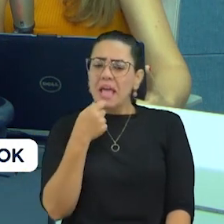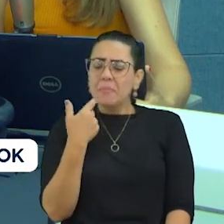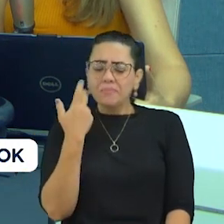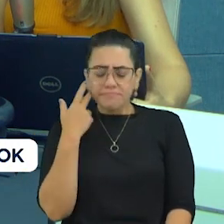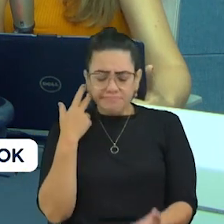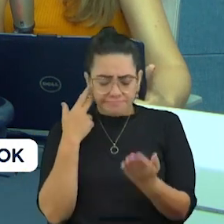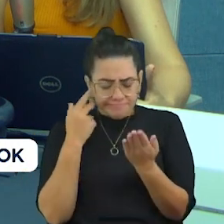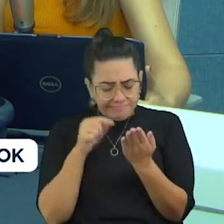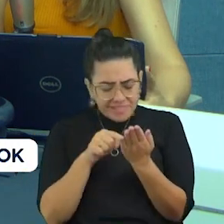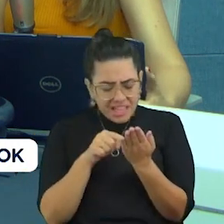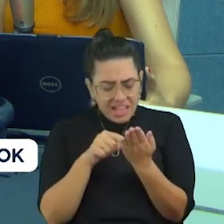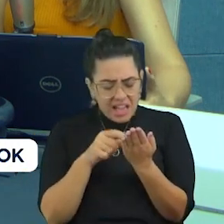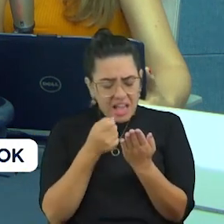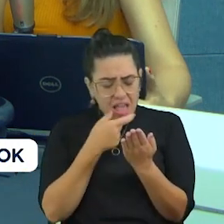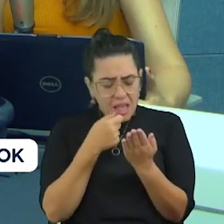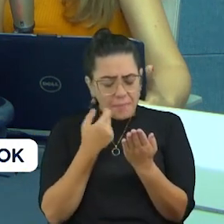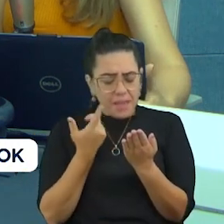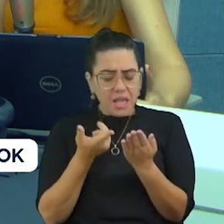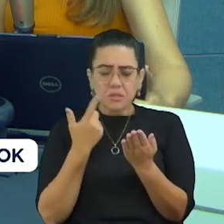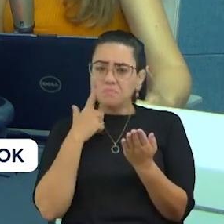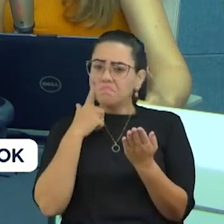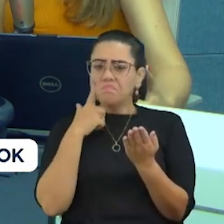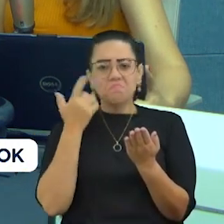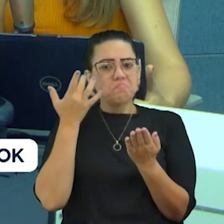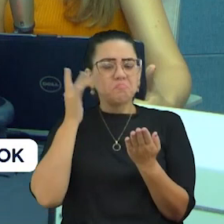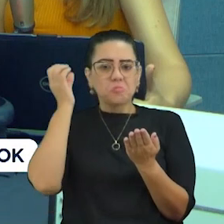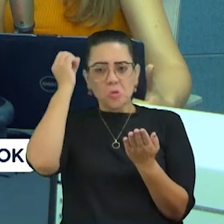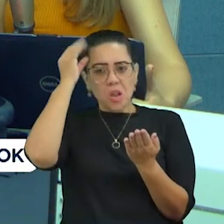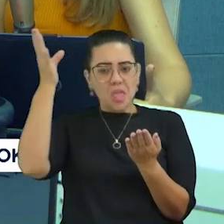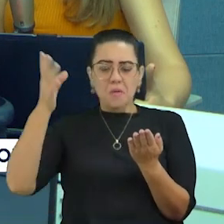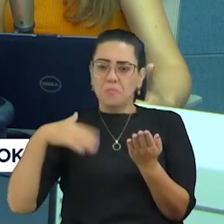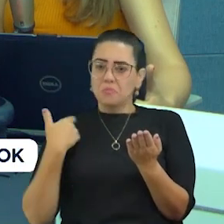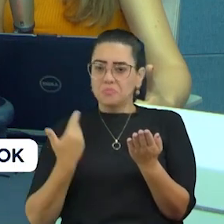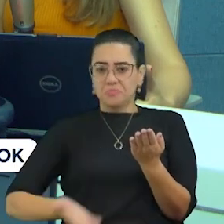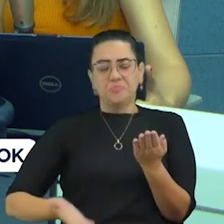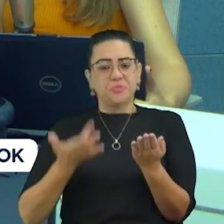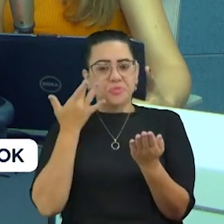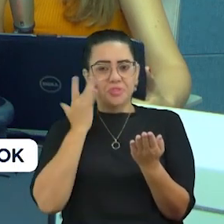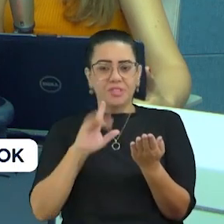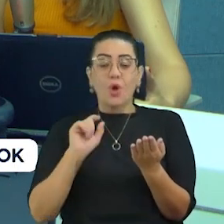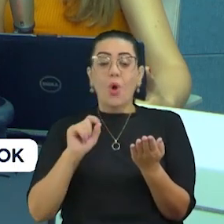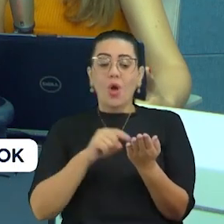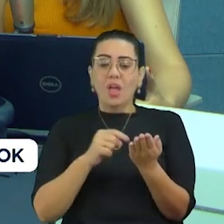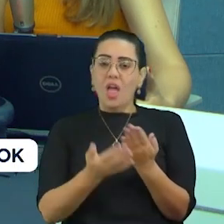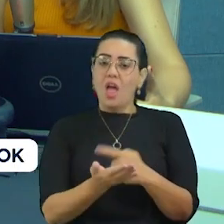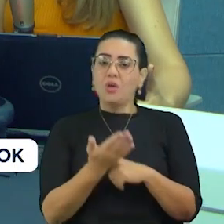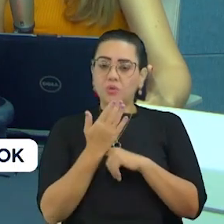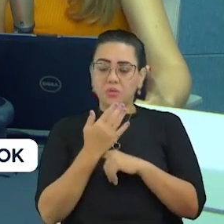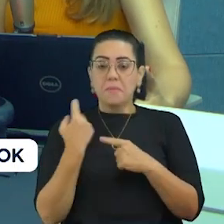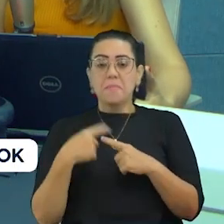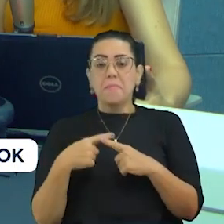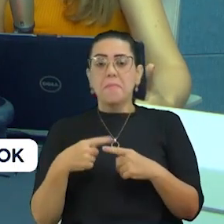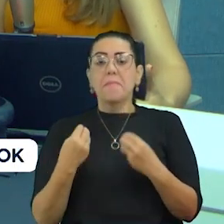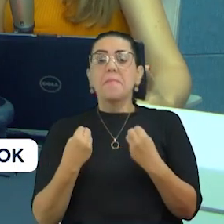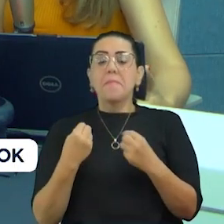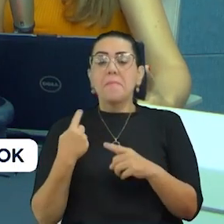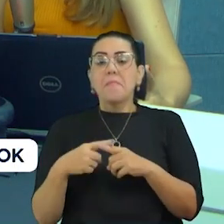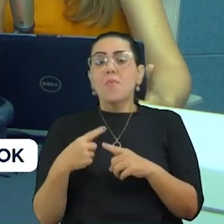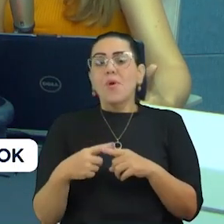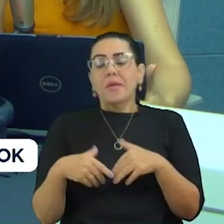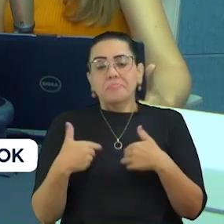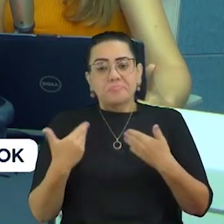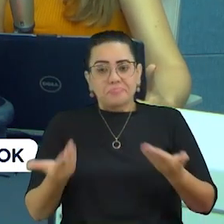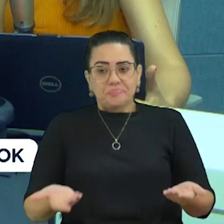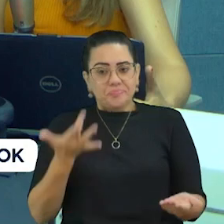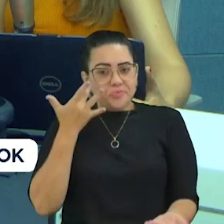ela e fala, mas eu não lembro mais, está há um ano aqui. Uhum. Às vezes ela nem está vencida, mas eu não lembro mais para que serve. Uhum. Isso é um erro muito